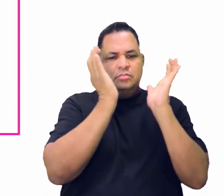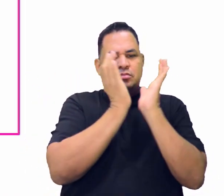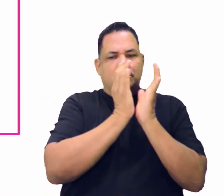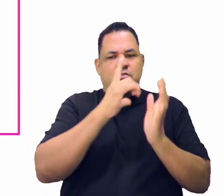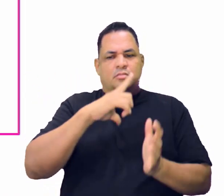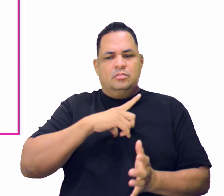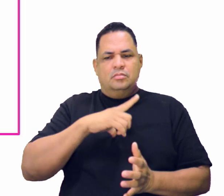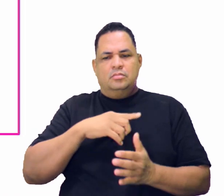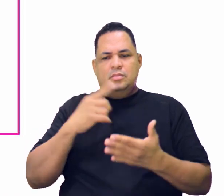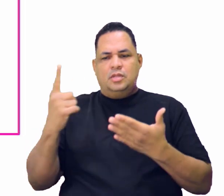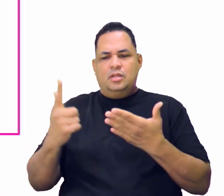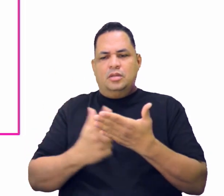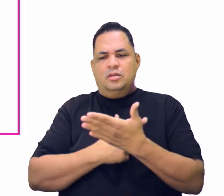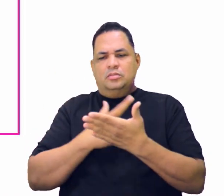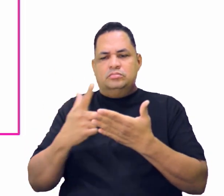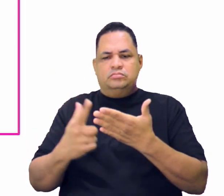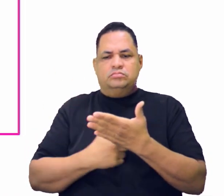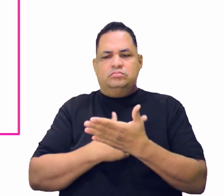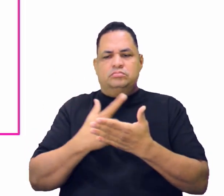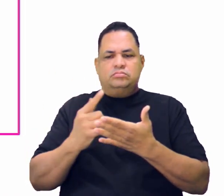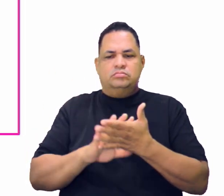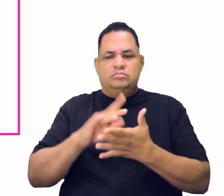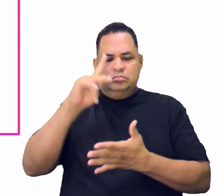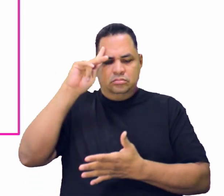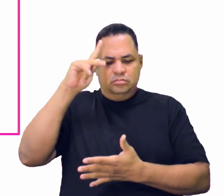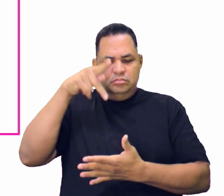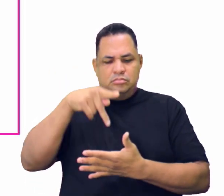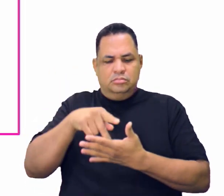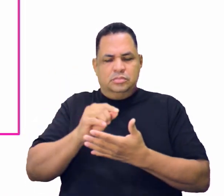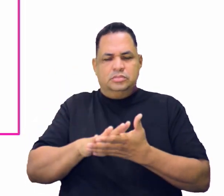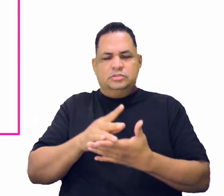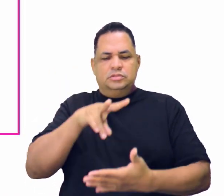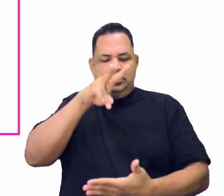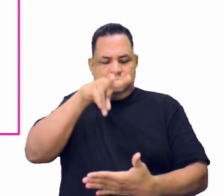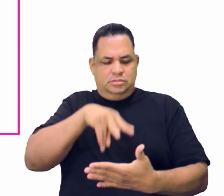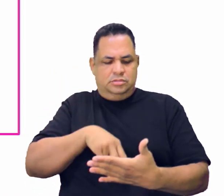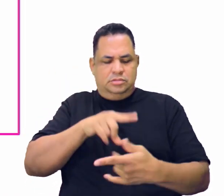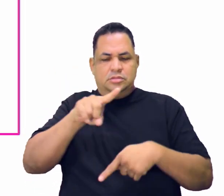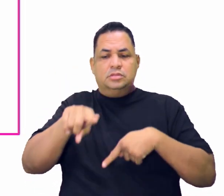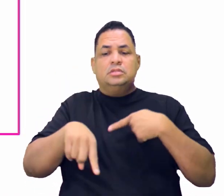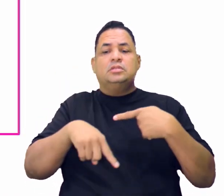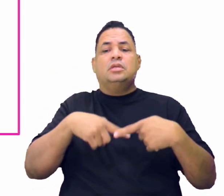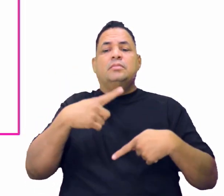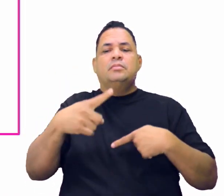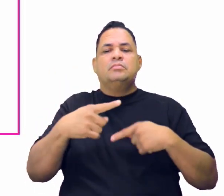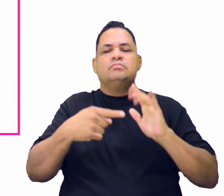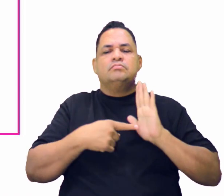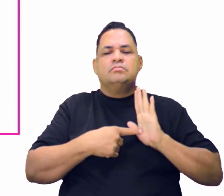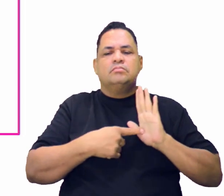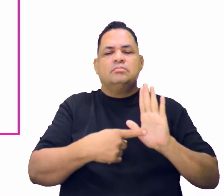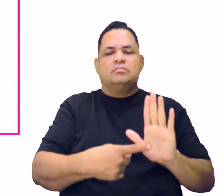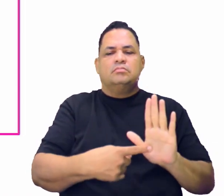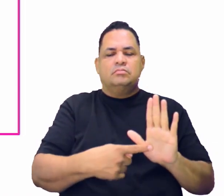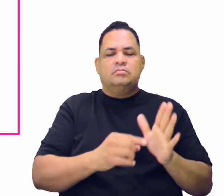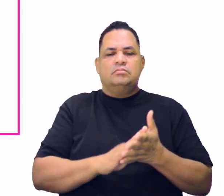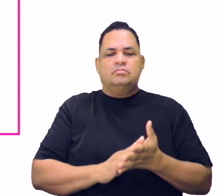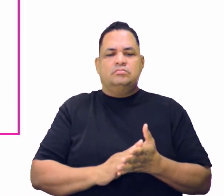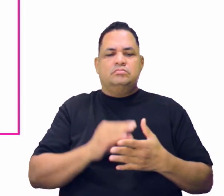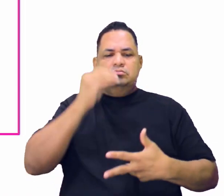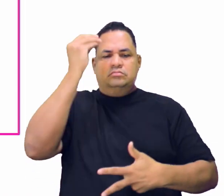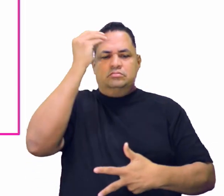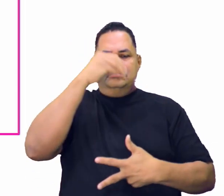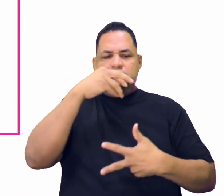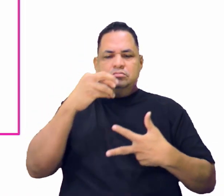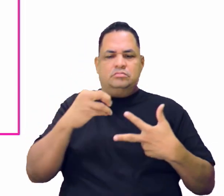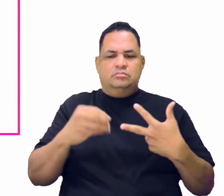terá um livro, uma obra de um autor para você ler e fazer uma apresentação. Tá certo? E o Se Liga no Enem